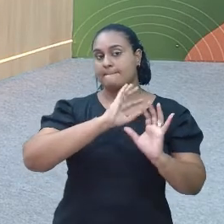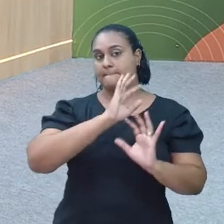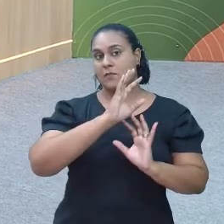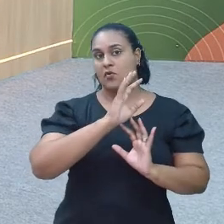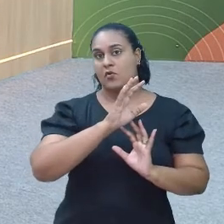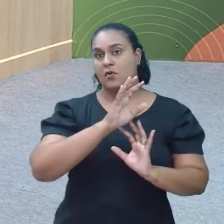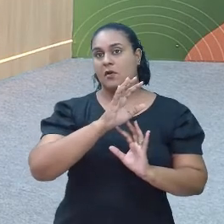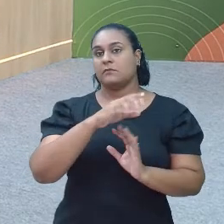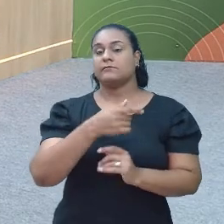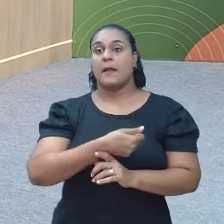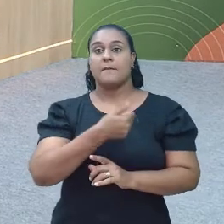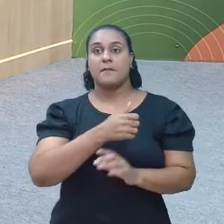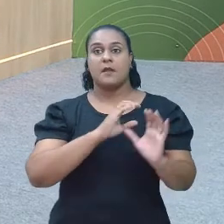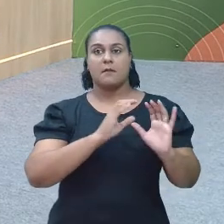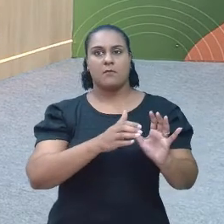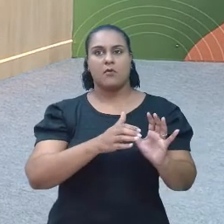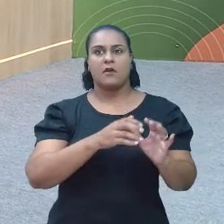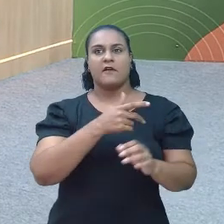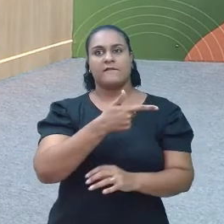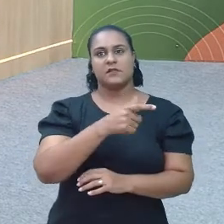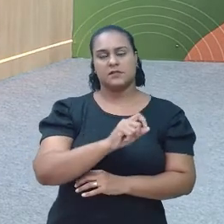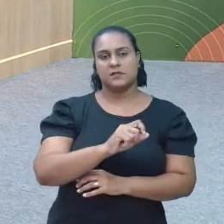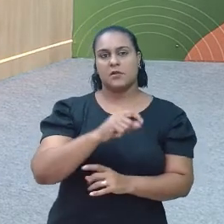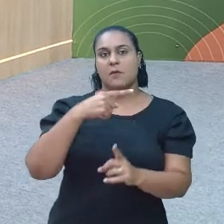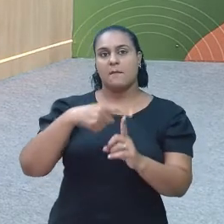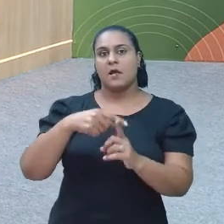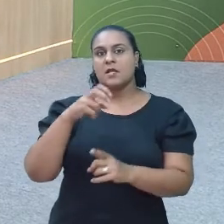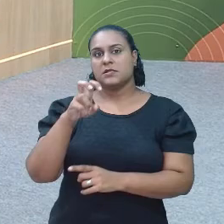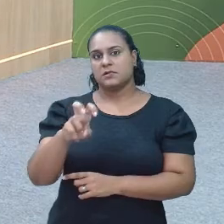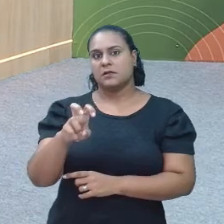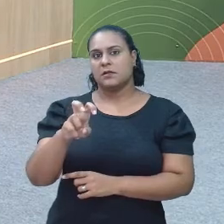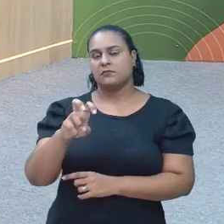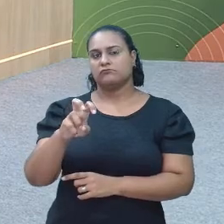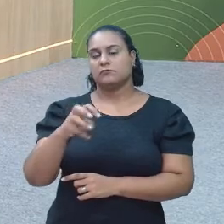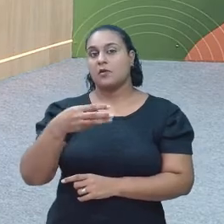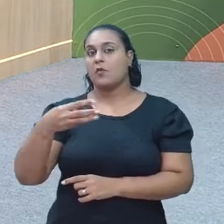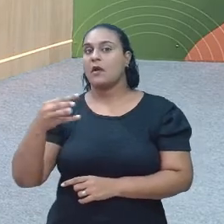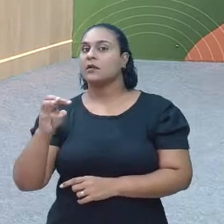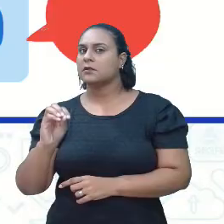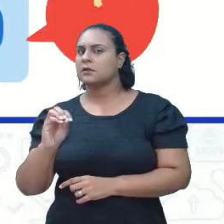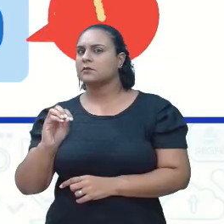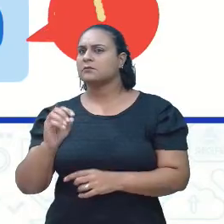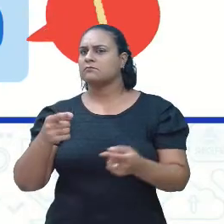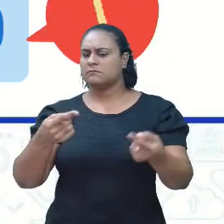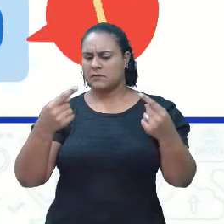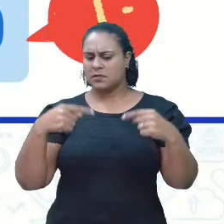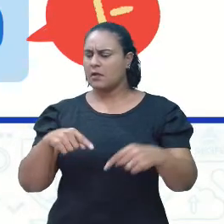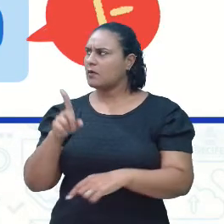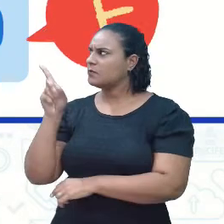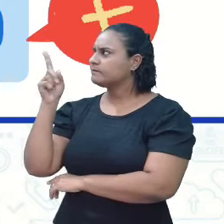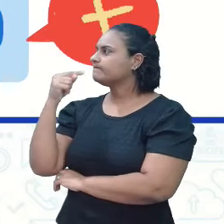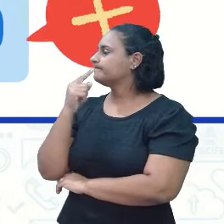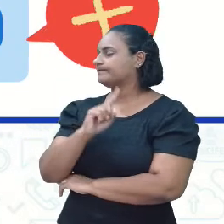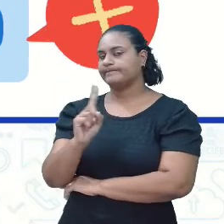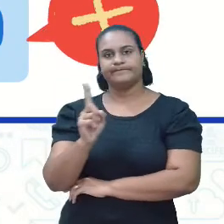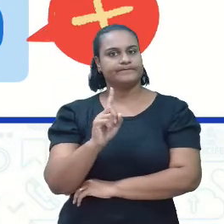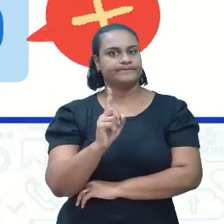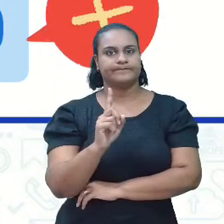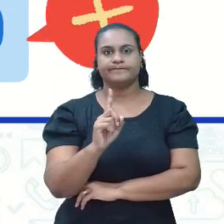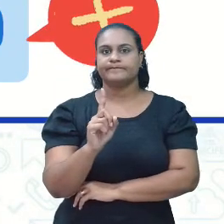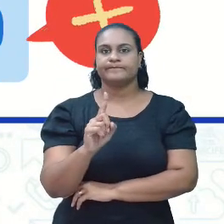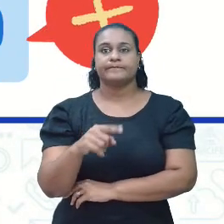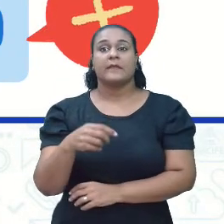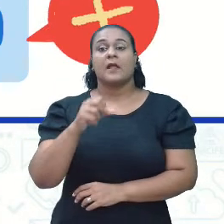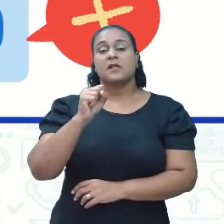basquete 5, também vai servir para a equação de baixo? A gente vai perceber que não, né? Ou seja, se eu disser que é 15